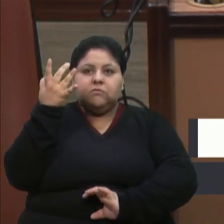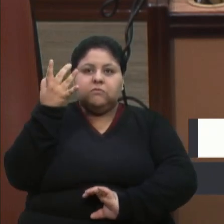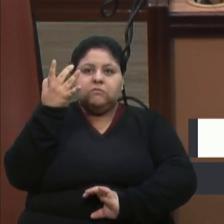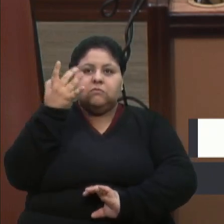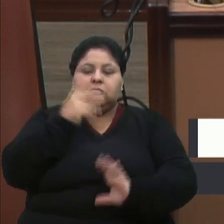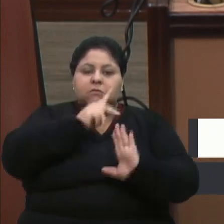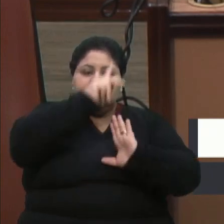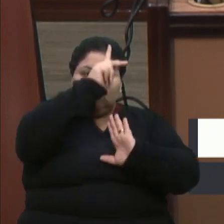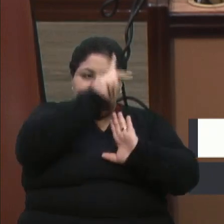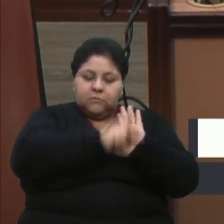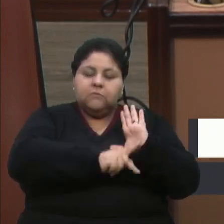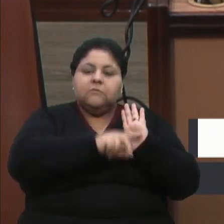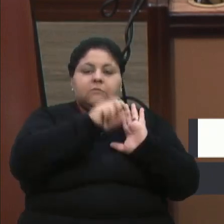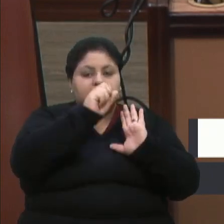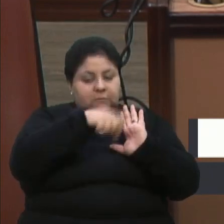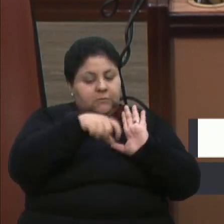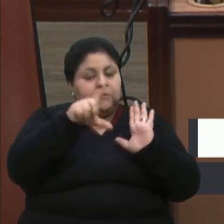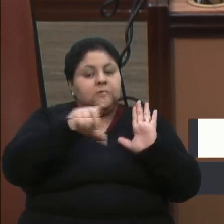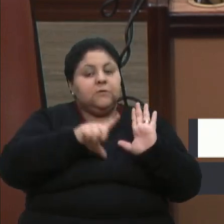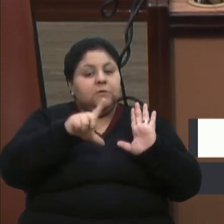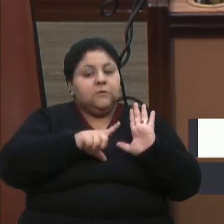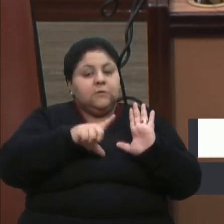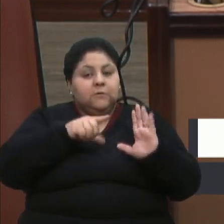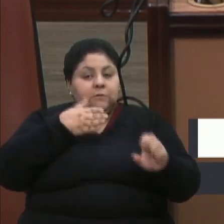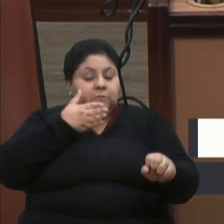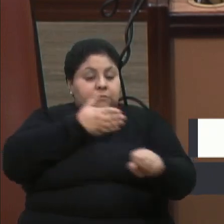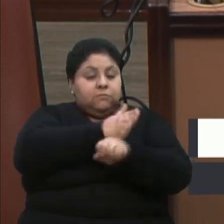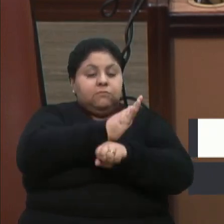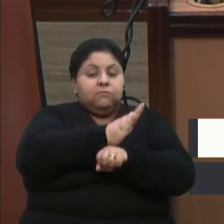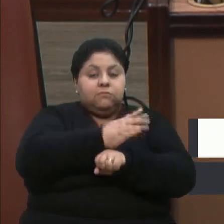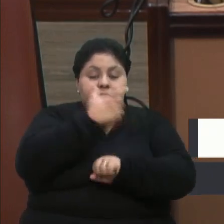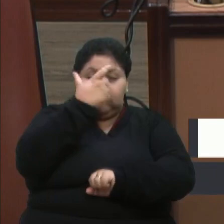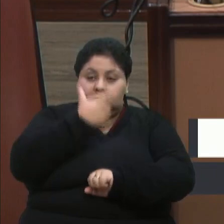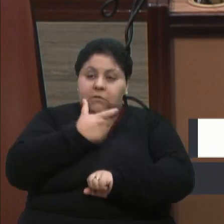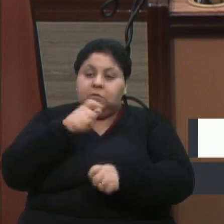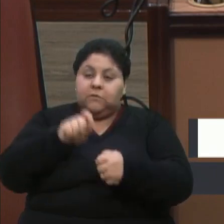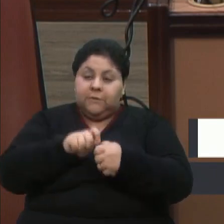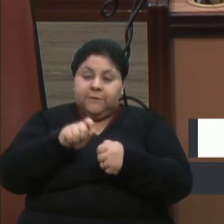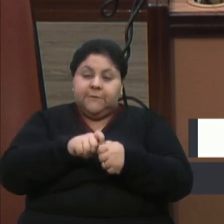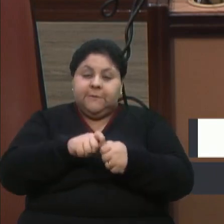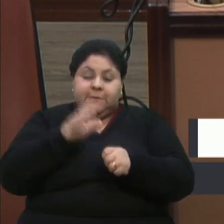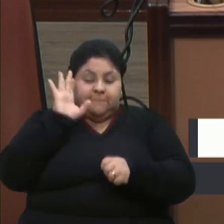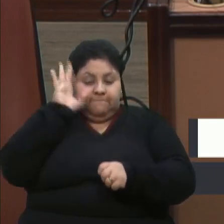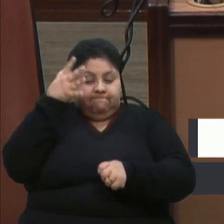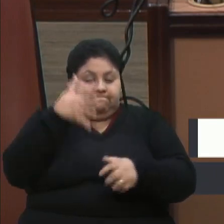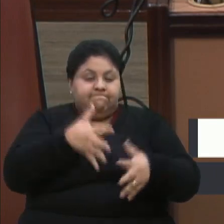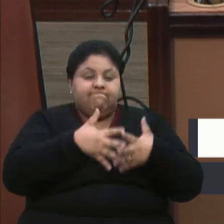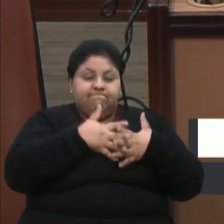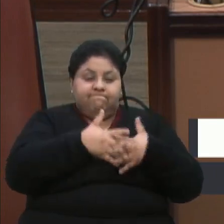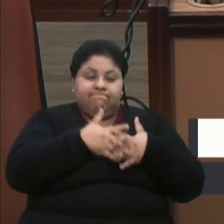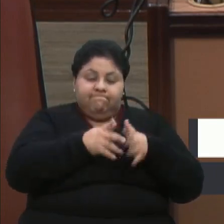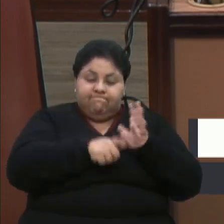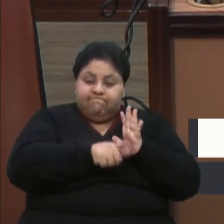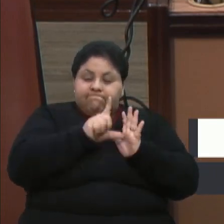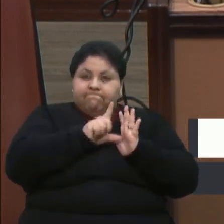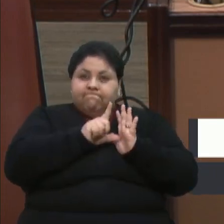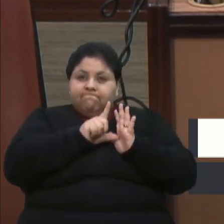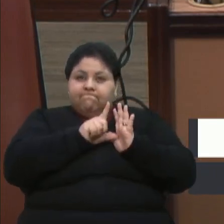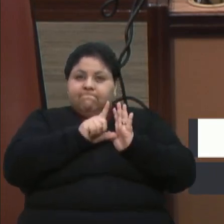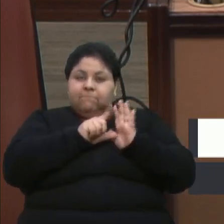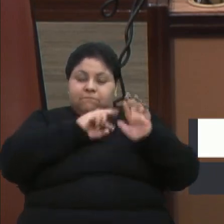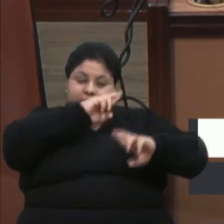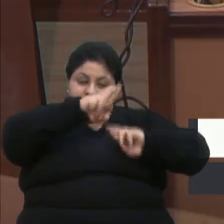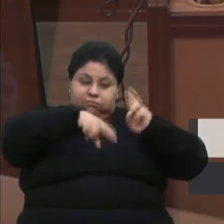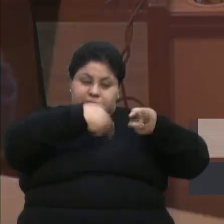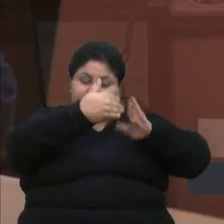projeto que, sim, que tem uma grande aceitação. Acho que houve também uma confusão deliberada com relação a alguns tópicos, né? Tanto